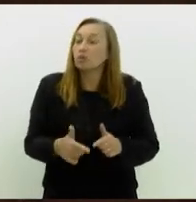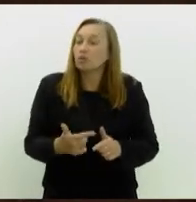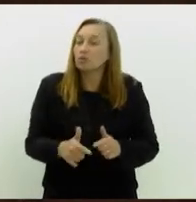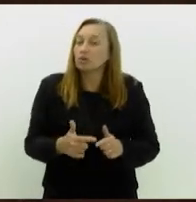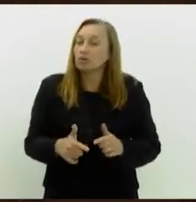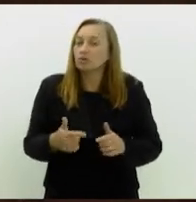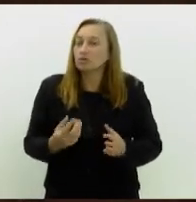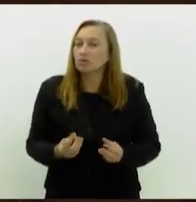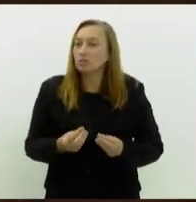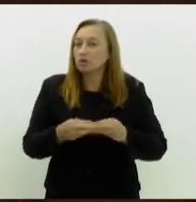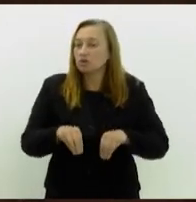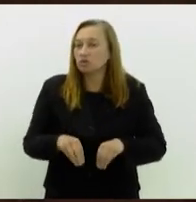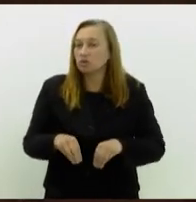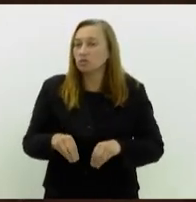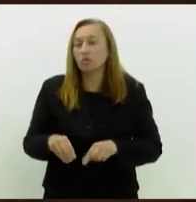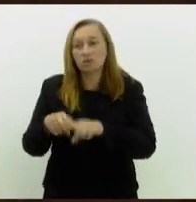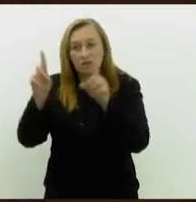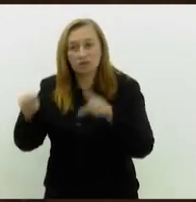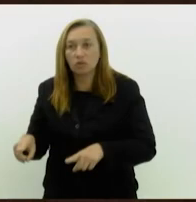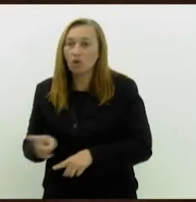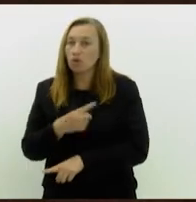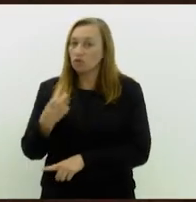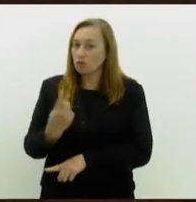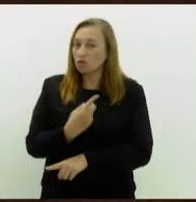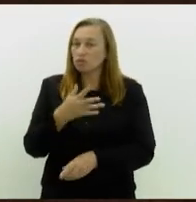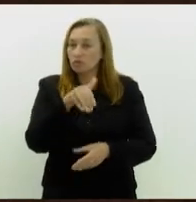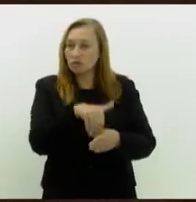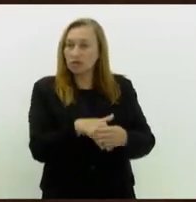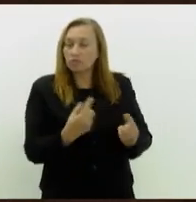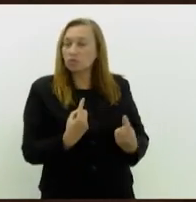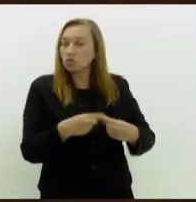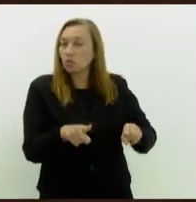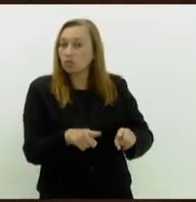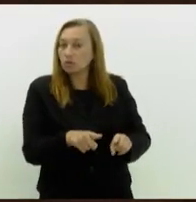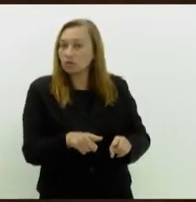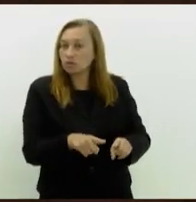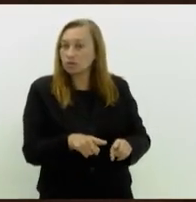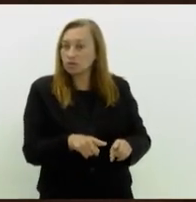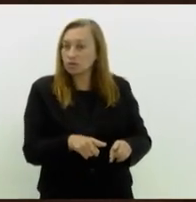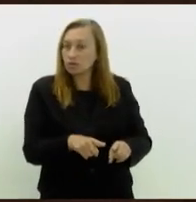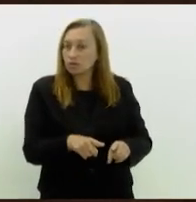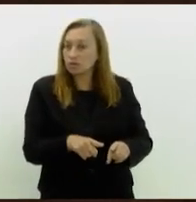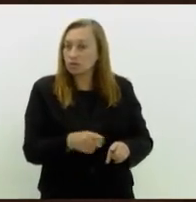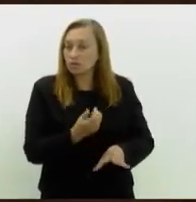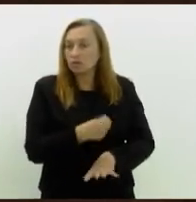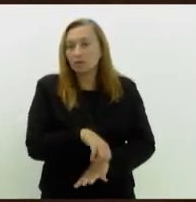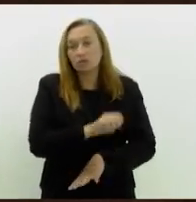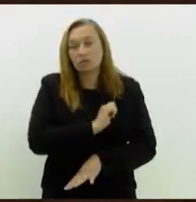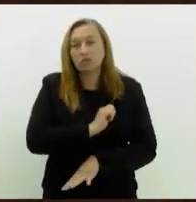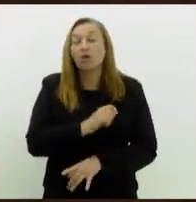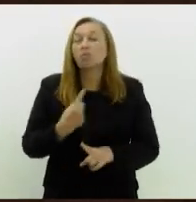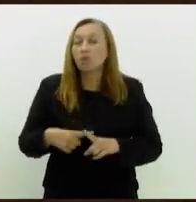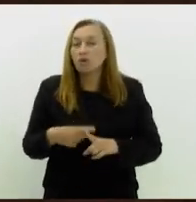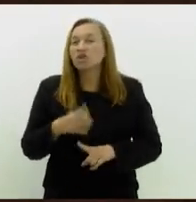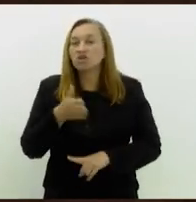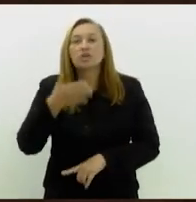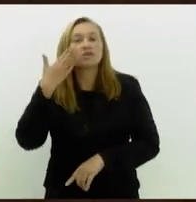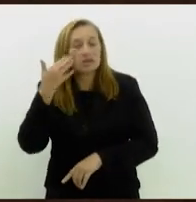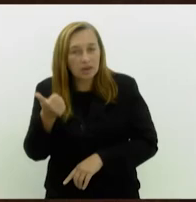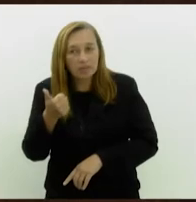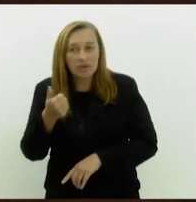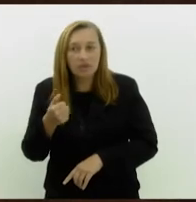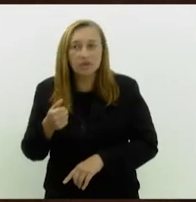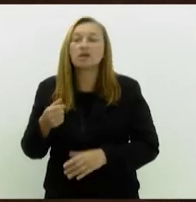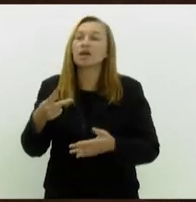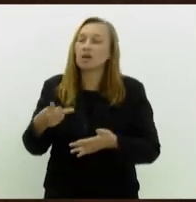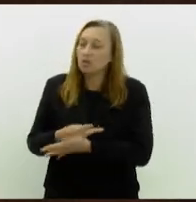servidores e as servidoras nós aqui inclusive votamos contra o regime de recuperação fiscal Porque a gente já sabia que